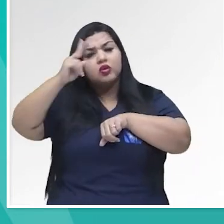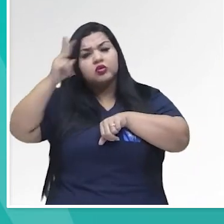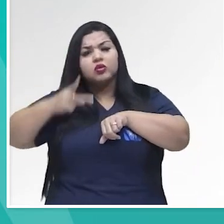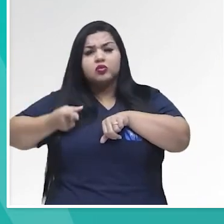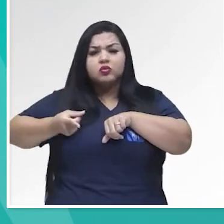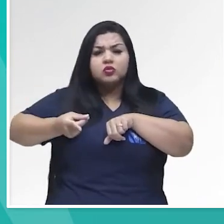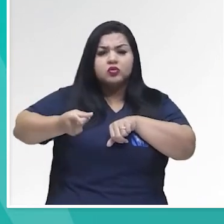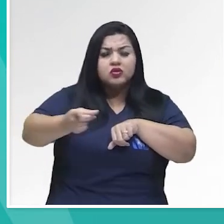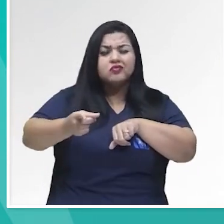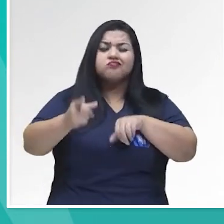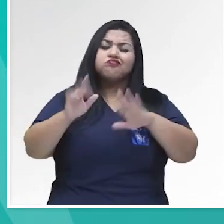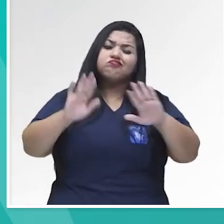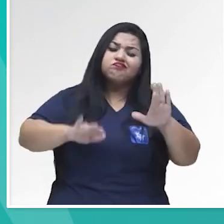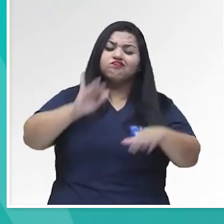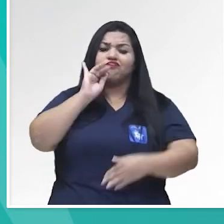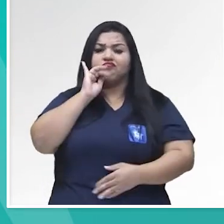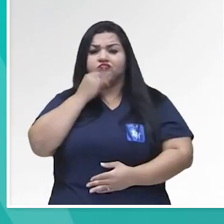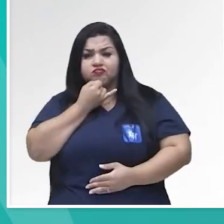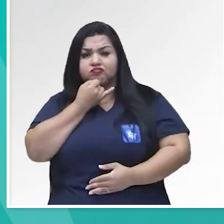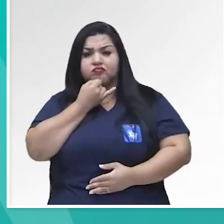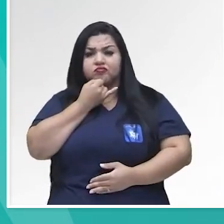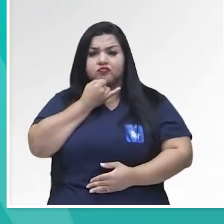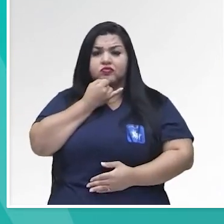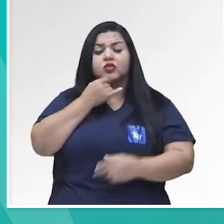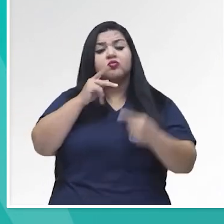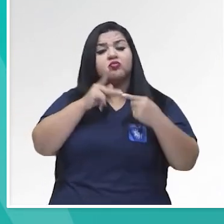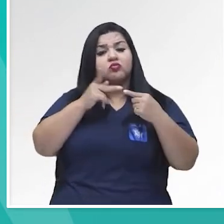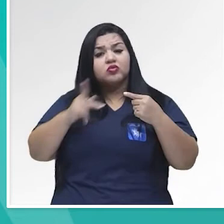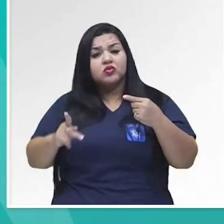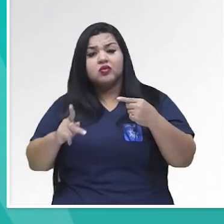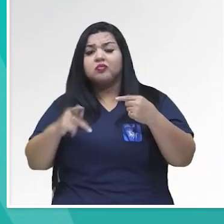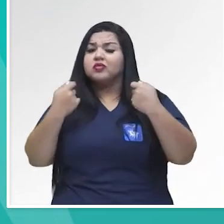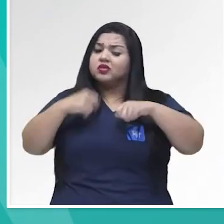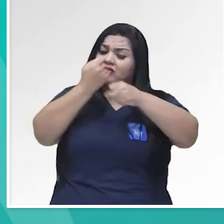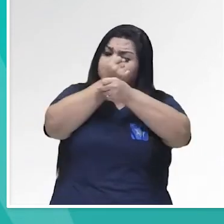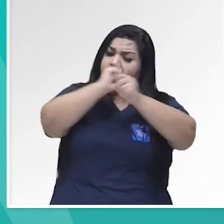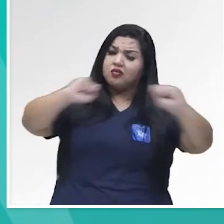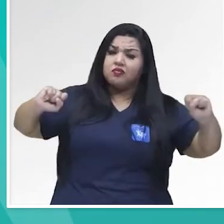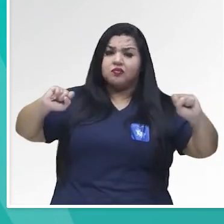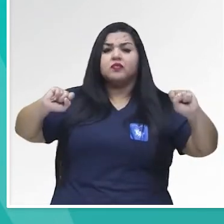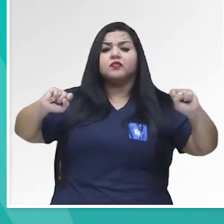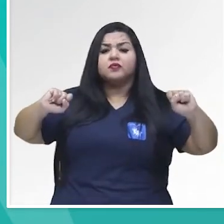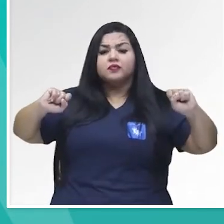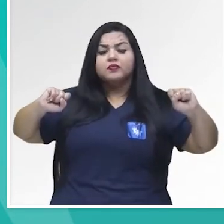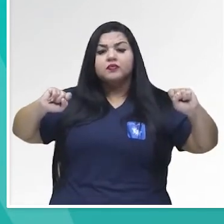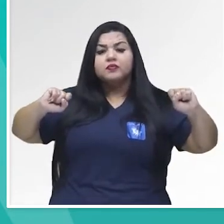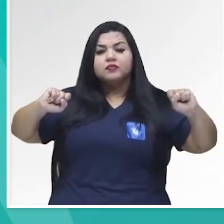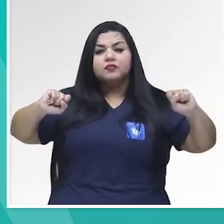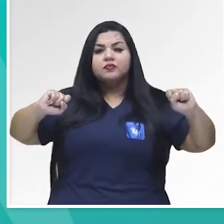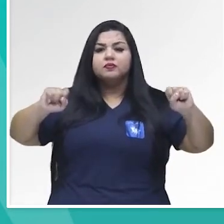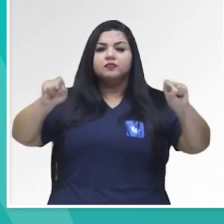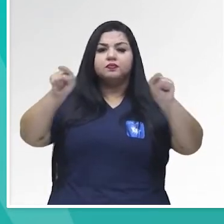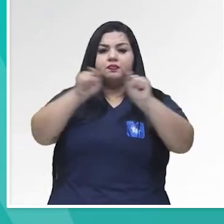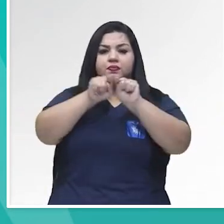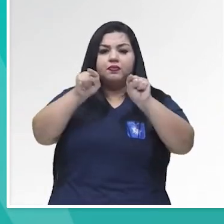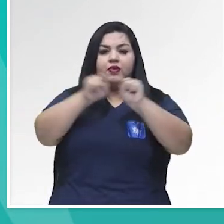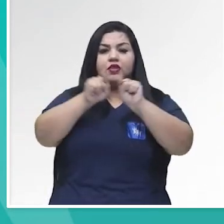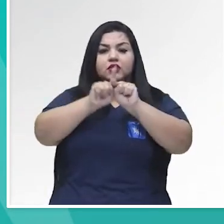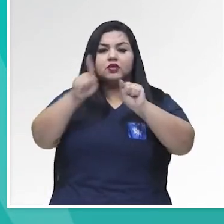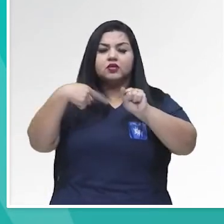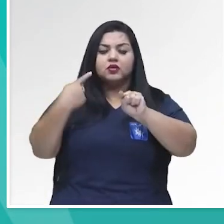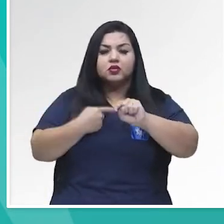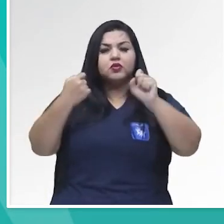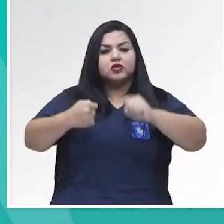que, infelizmente, os paradigmas tiveram que ser quebrados. E até para a gente poder